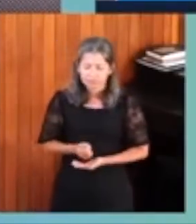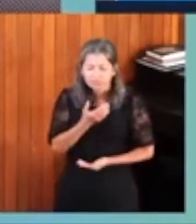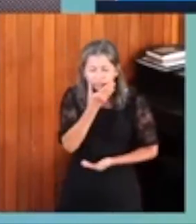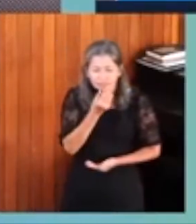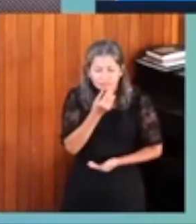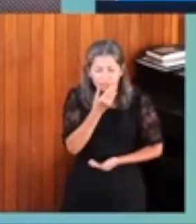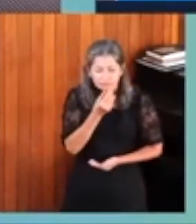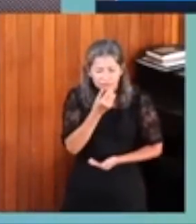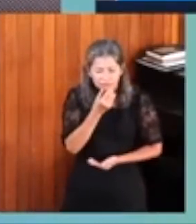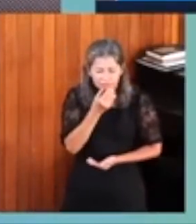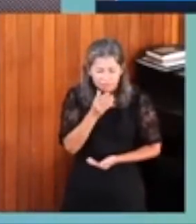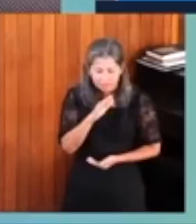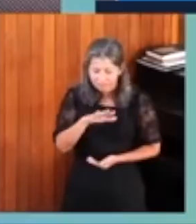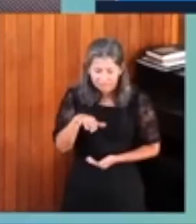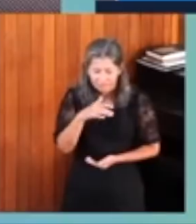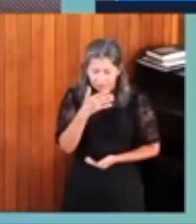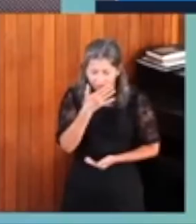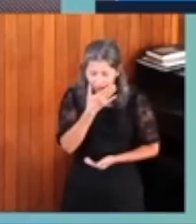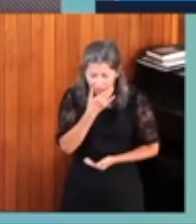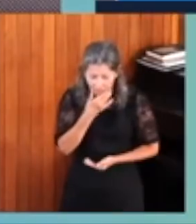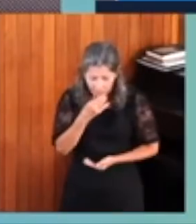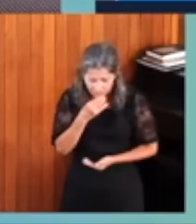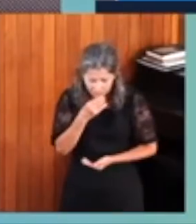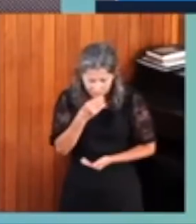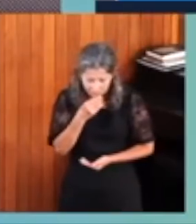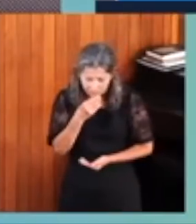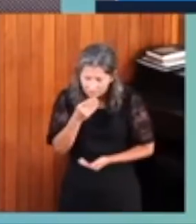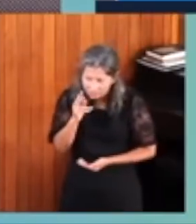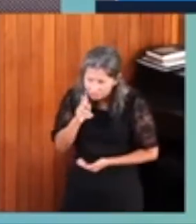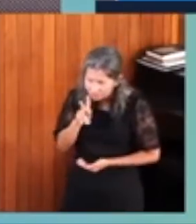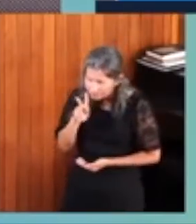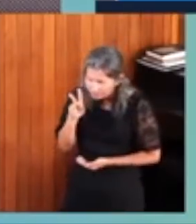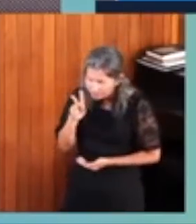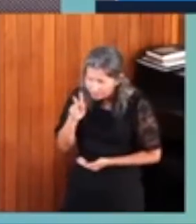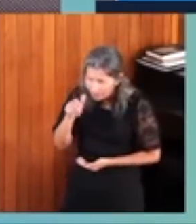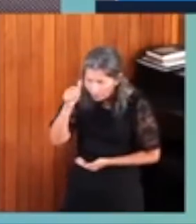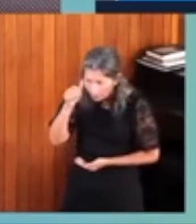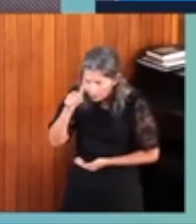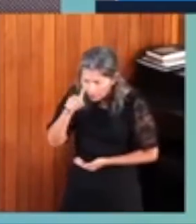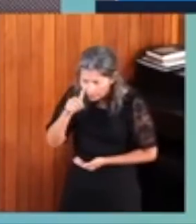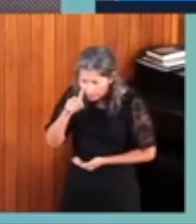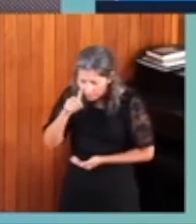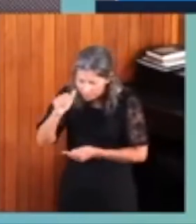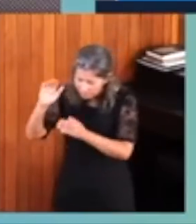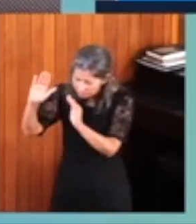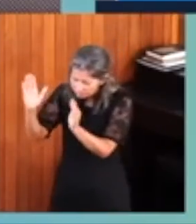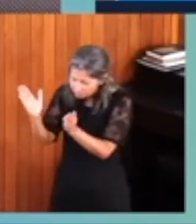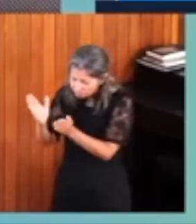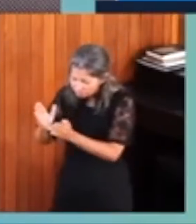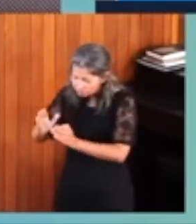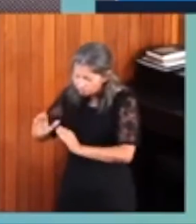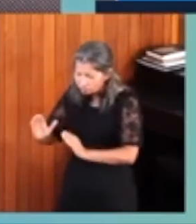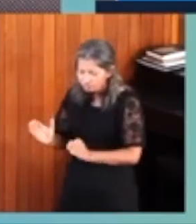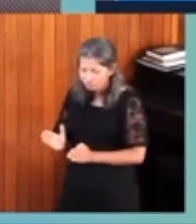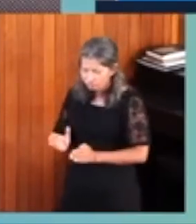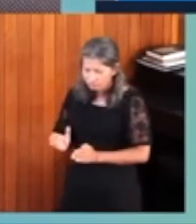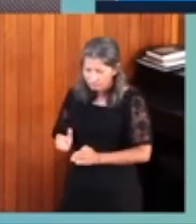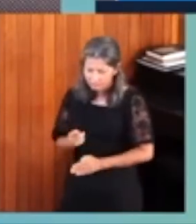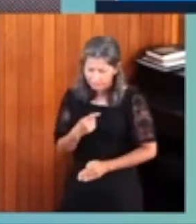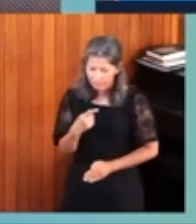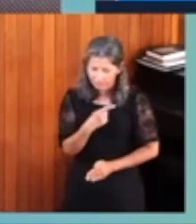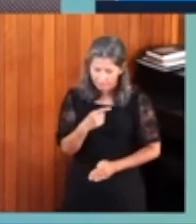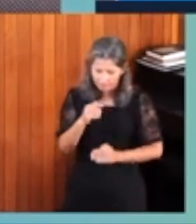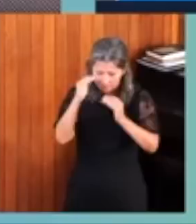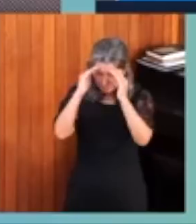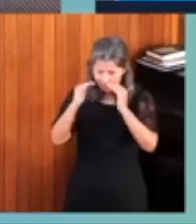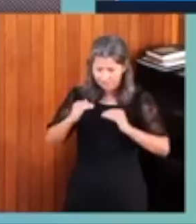levar pela sedução. 12 é o número da perfeição do governo de Deus. Aí, aplicando isso